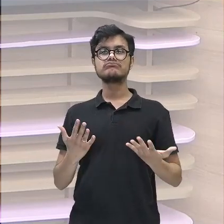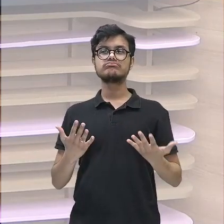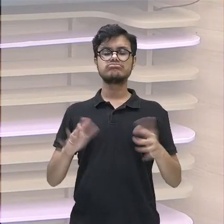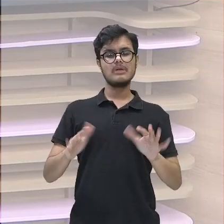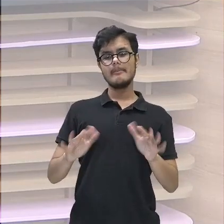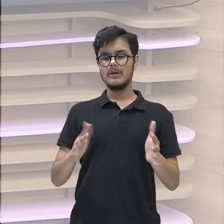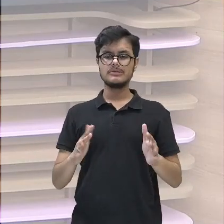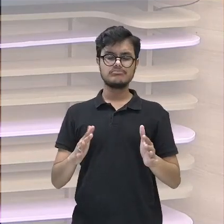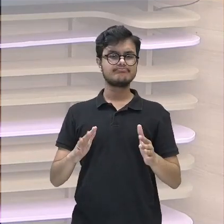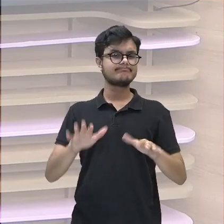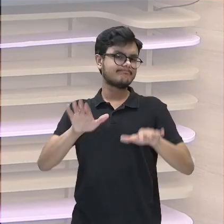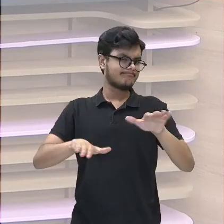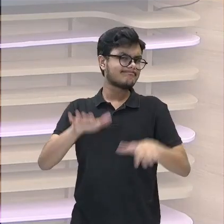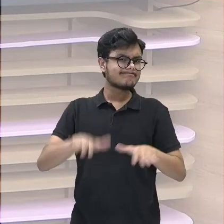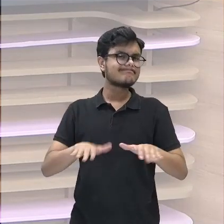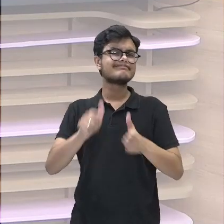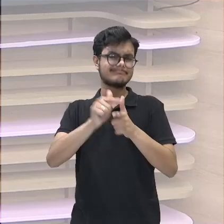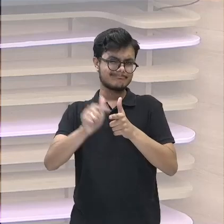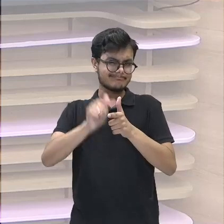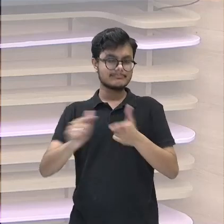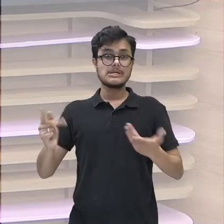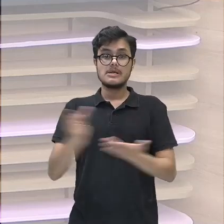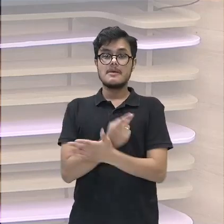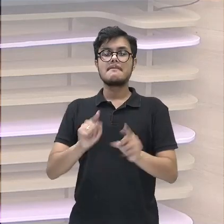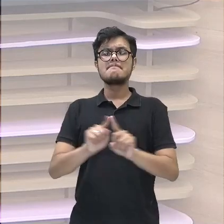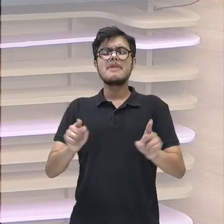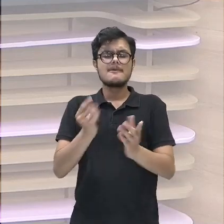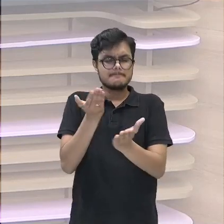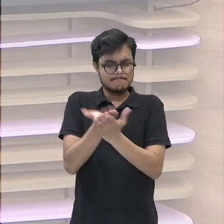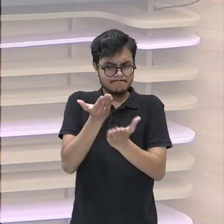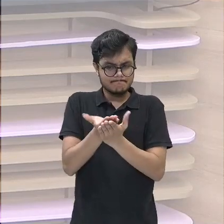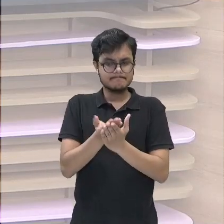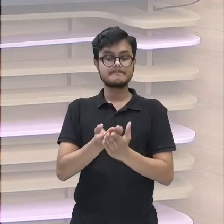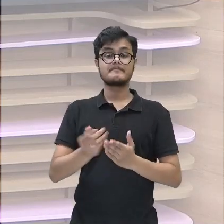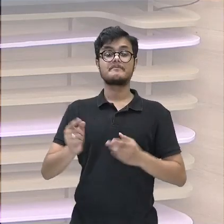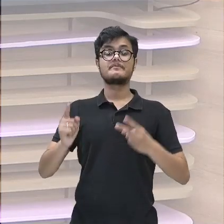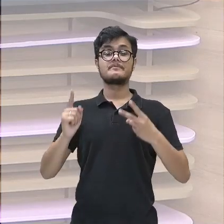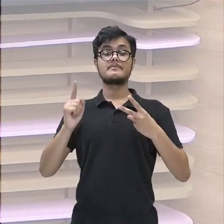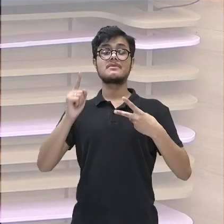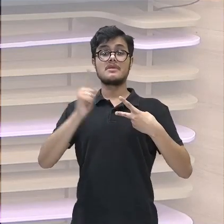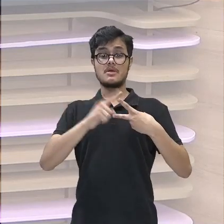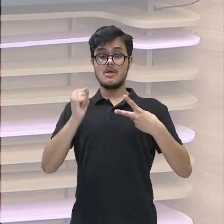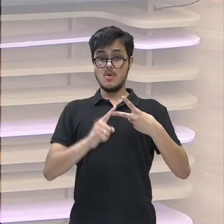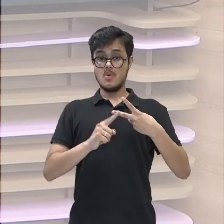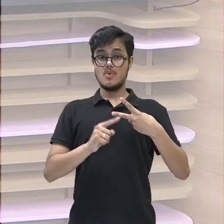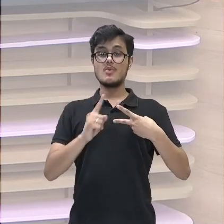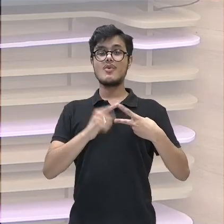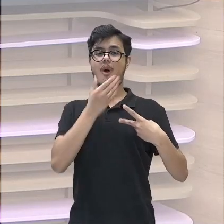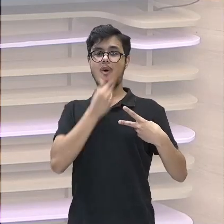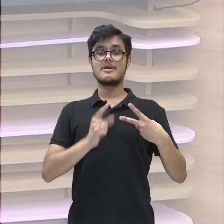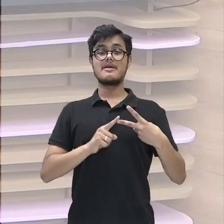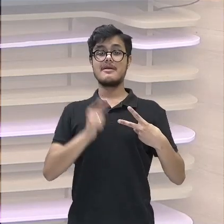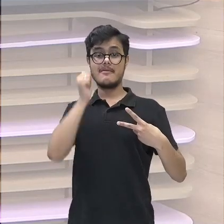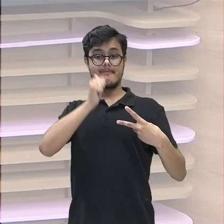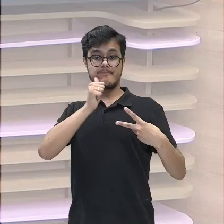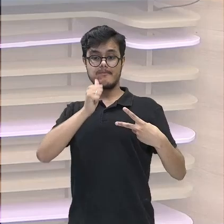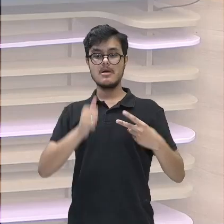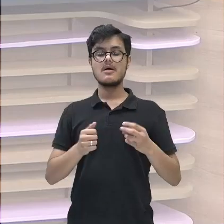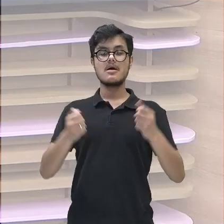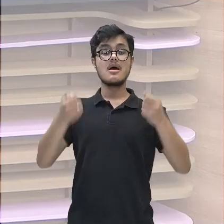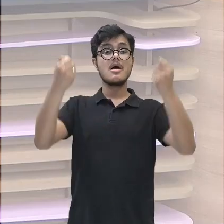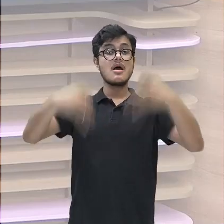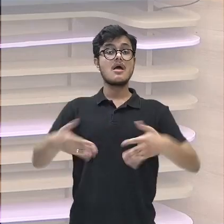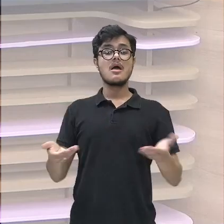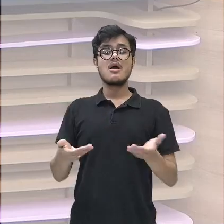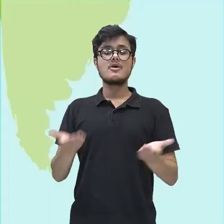Então, para a gente compreender um pouco mais sobre o fenômeno da lanina e o fenômeno do El Niño, a gente vai dar uma olhada aqui